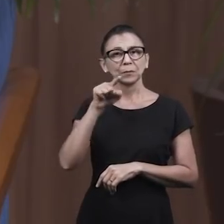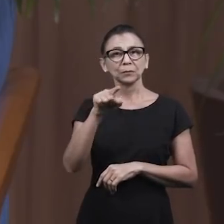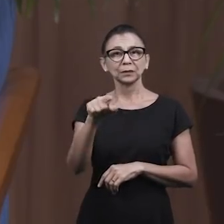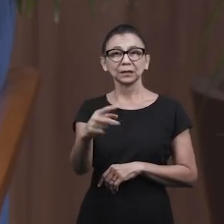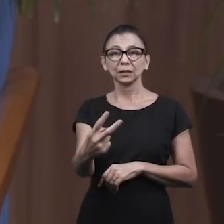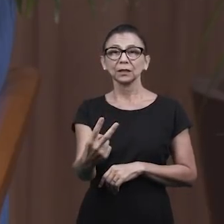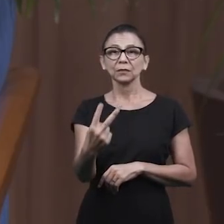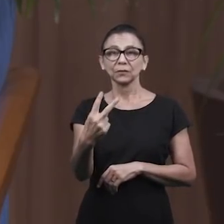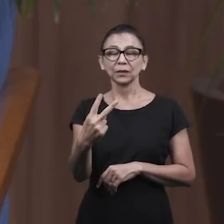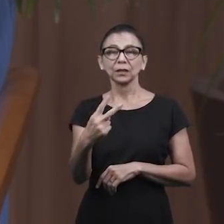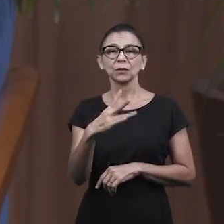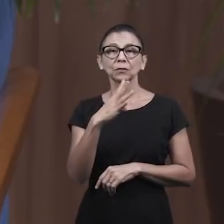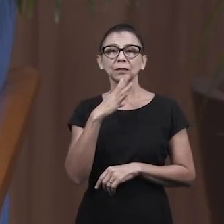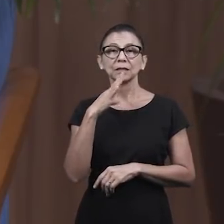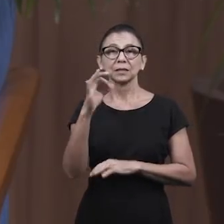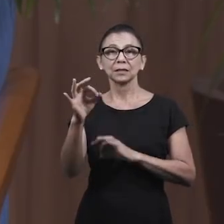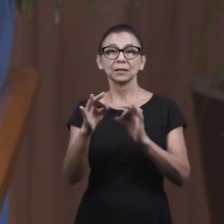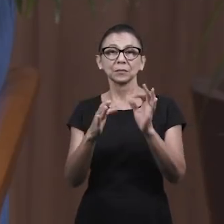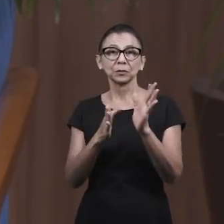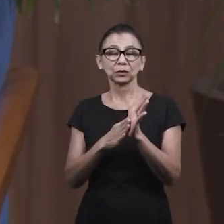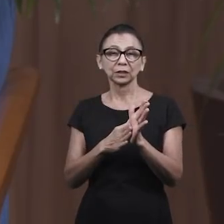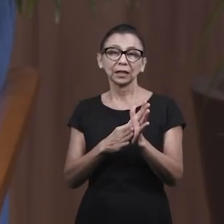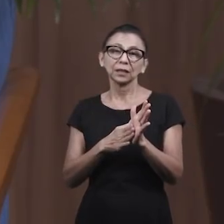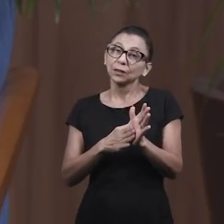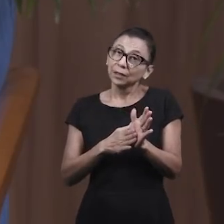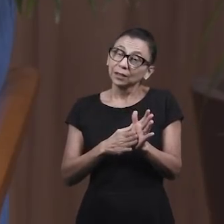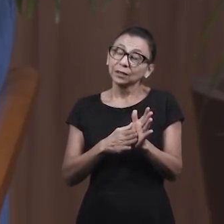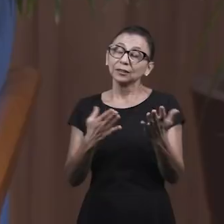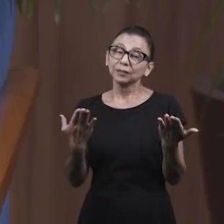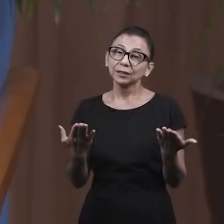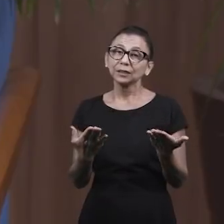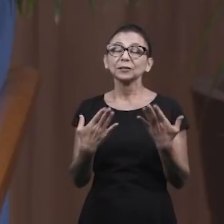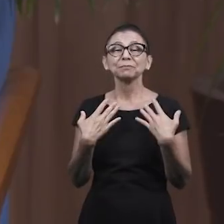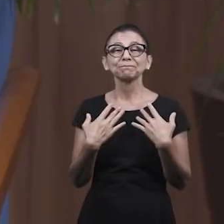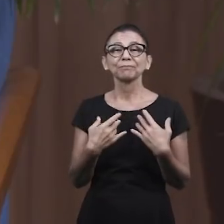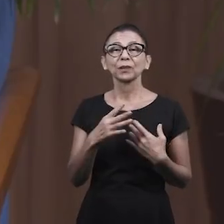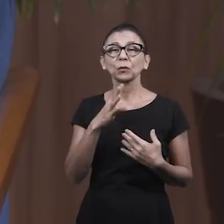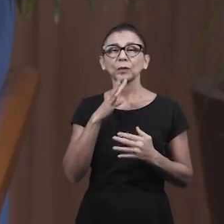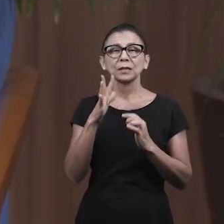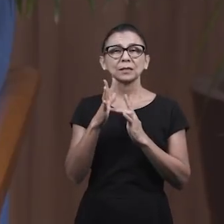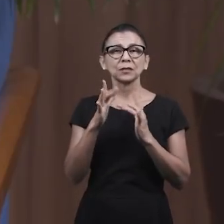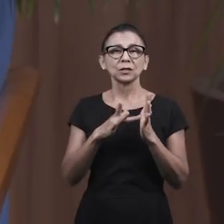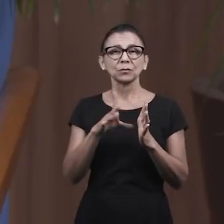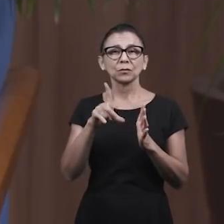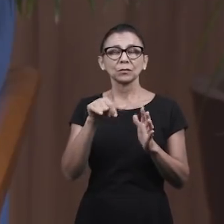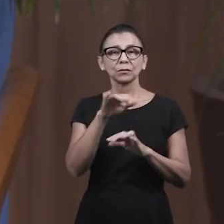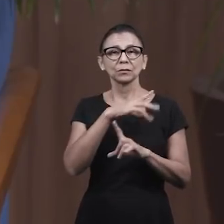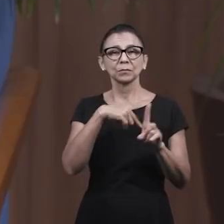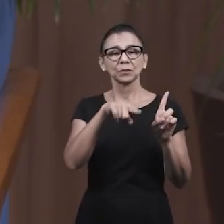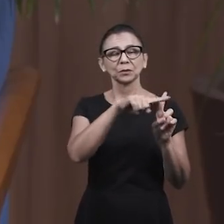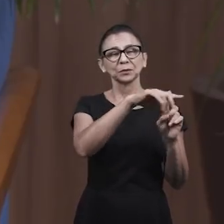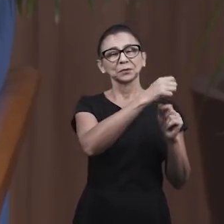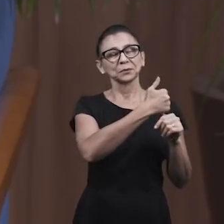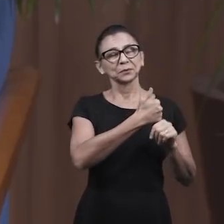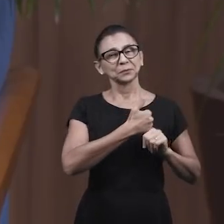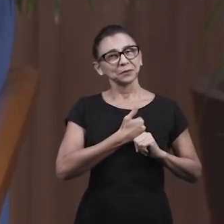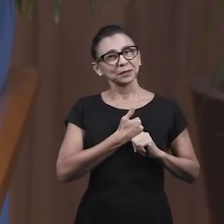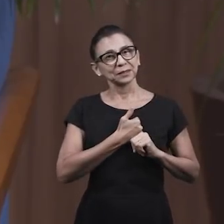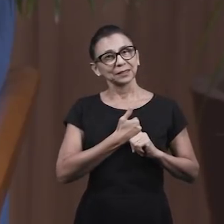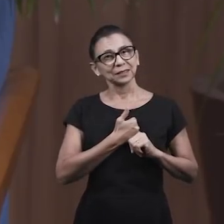esta constatação já é em si uma bênção. Estamos vivos e esta é a única fase da nossa